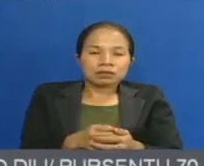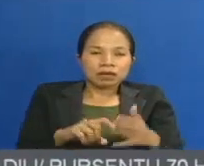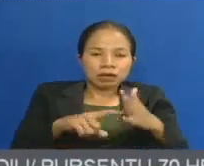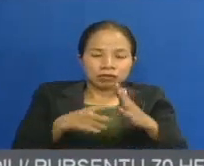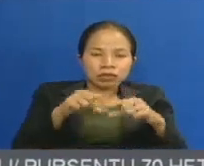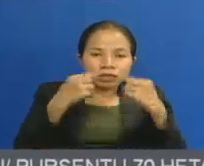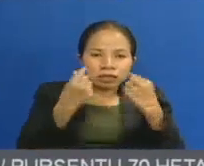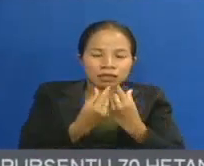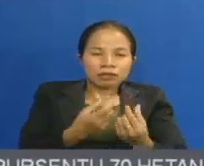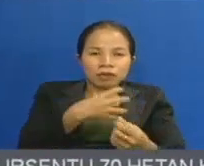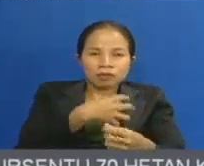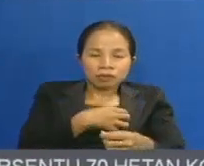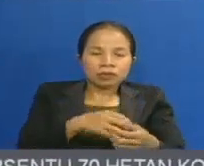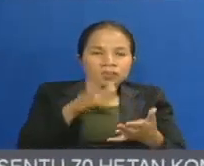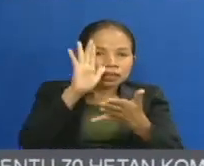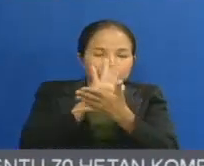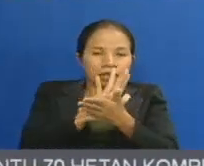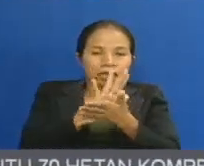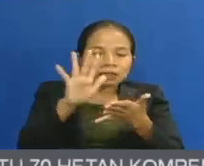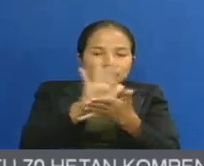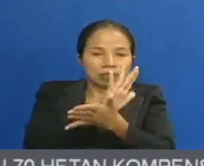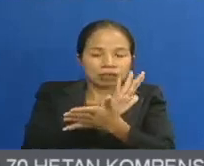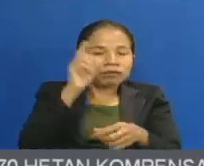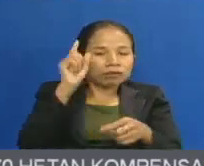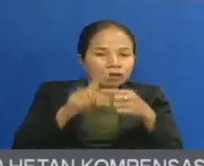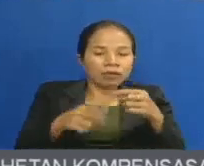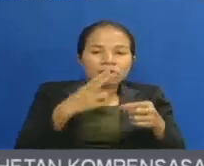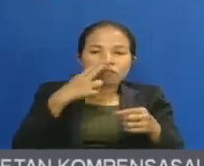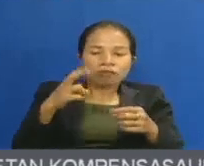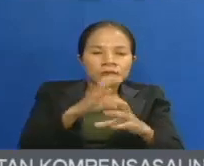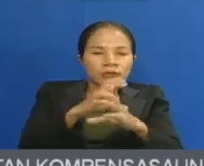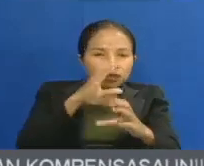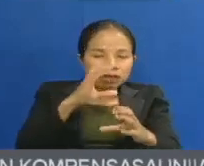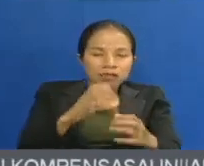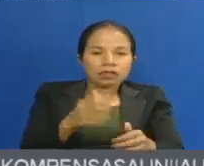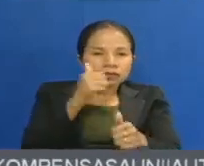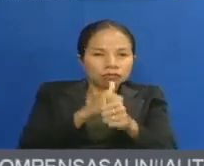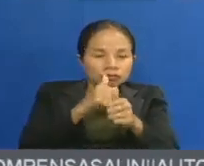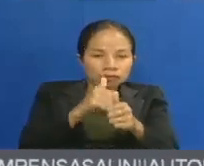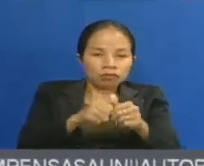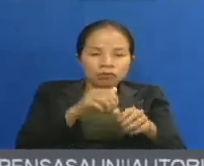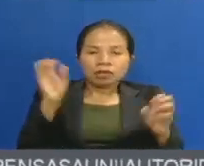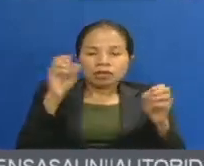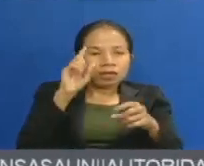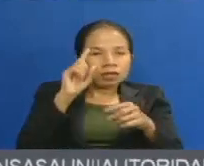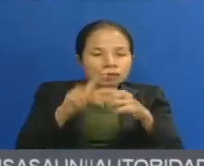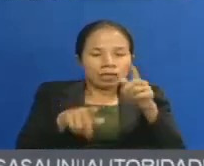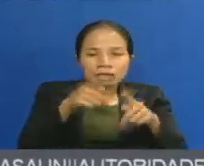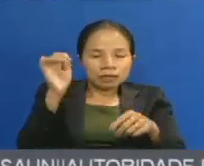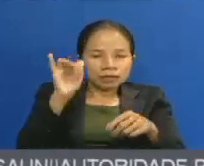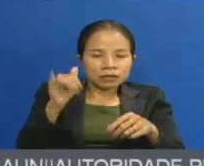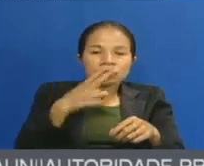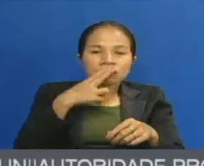equipa conjunta taca sticker. Rodibando la belo fuma e careta laran. Nia parte compre queda só de la autoriza passageiro sira